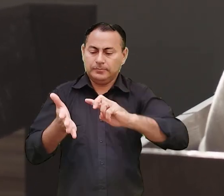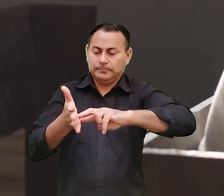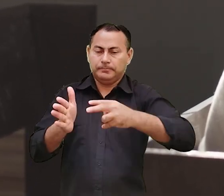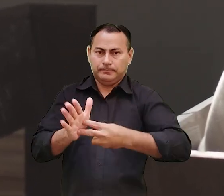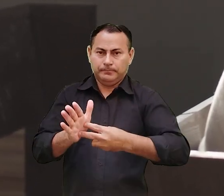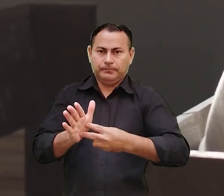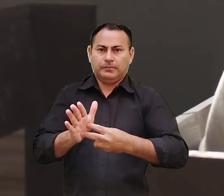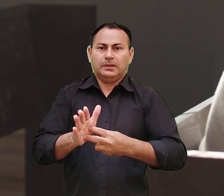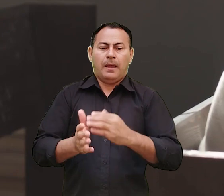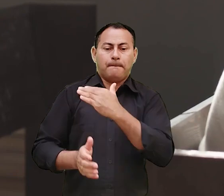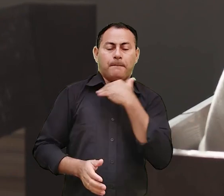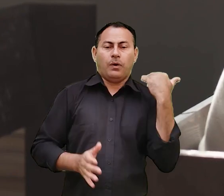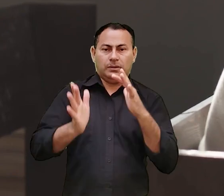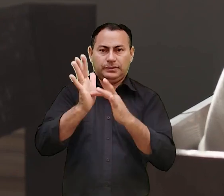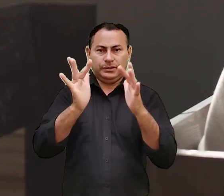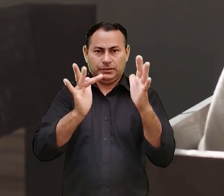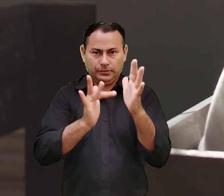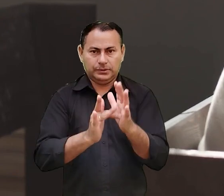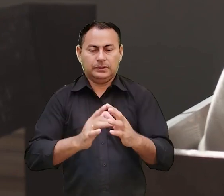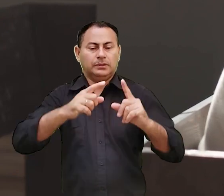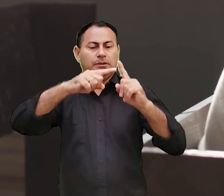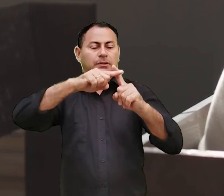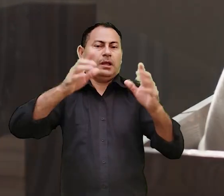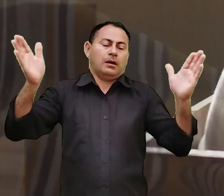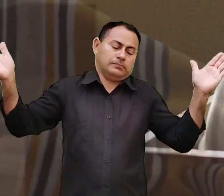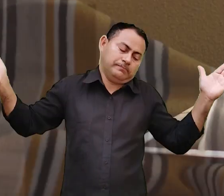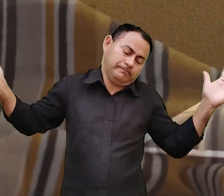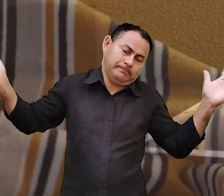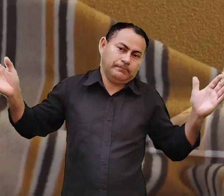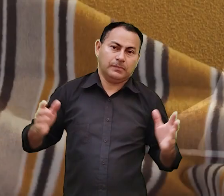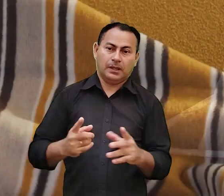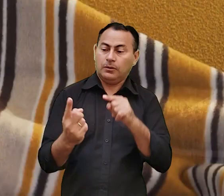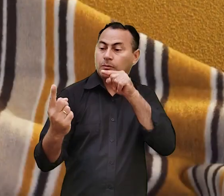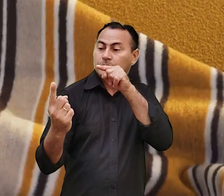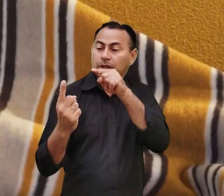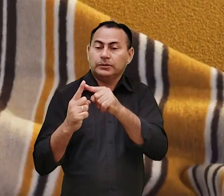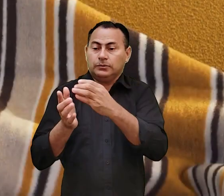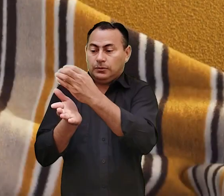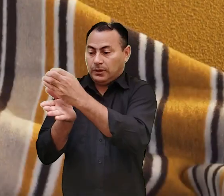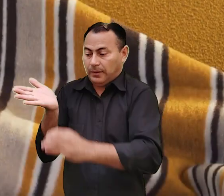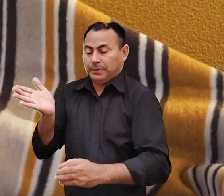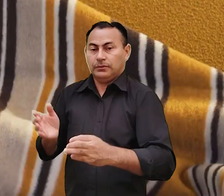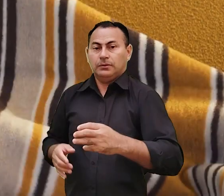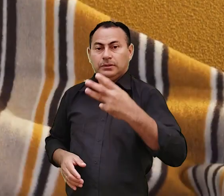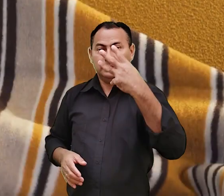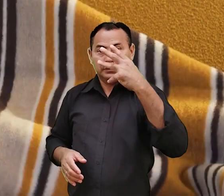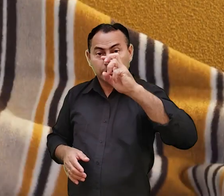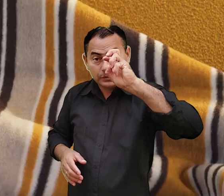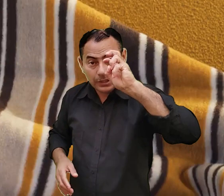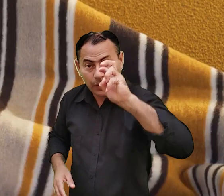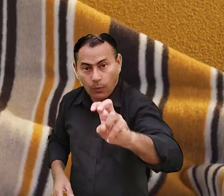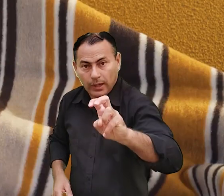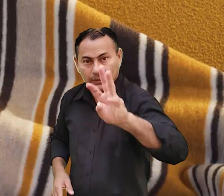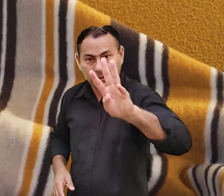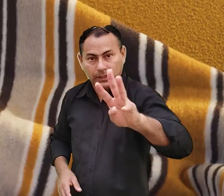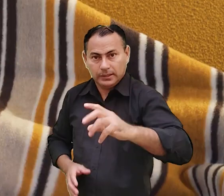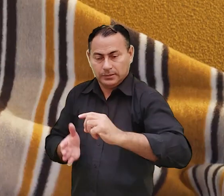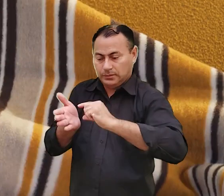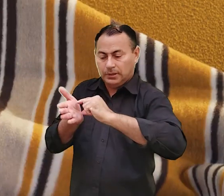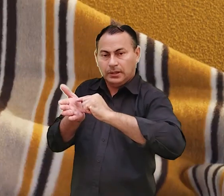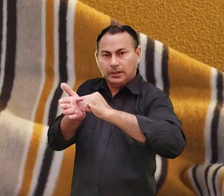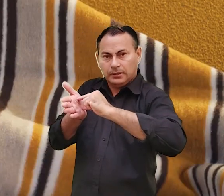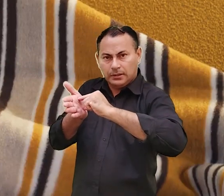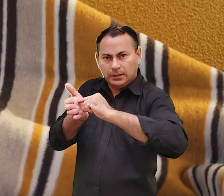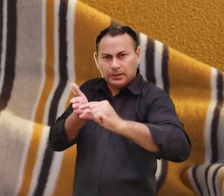no significado da morte de Jesus Cristo na cruz. O objetivo do capítulo 53 de Isaías é que você e